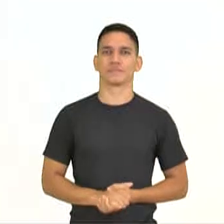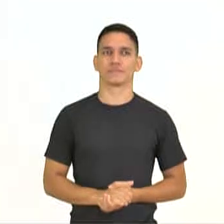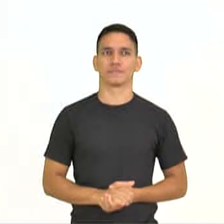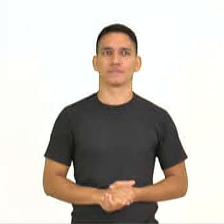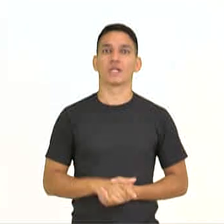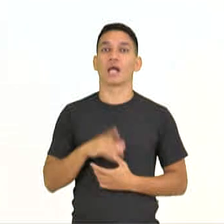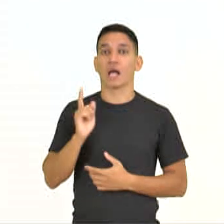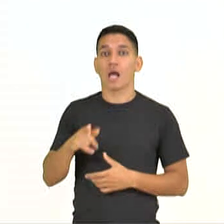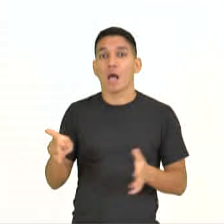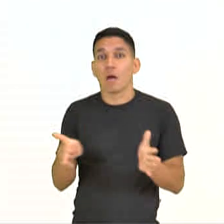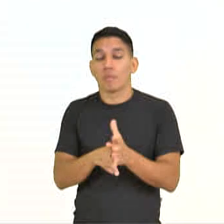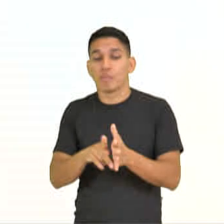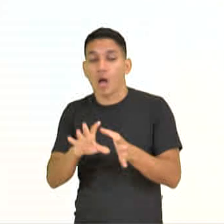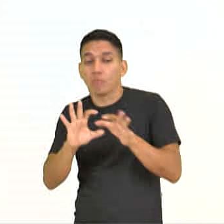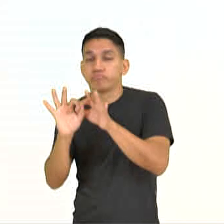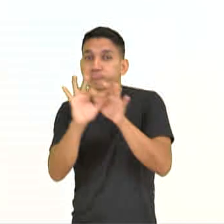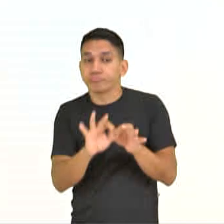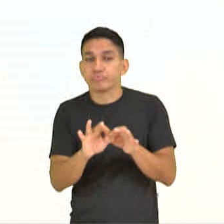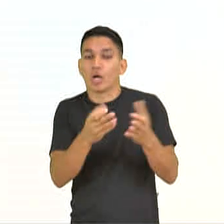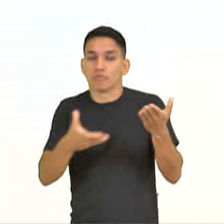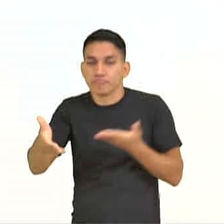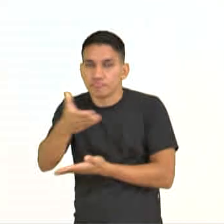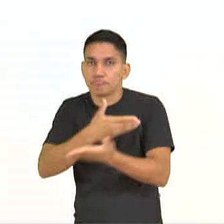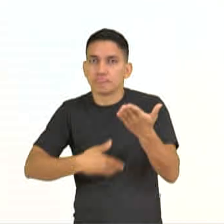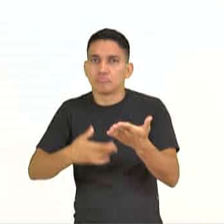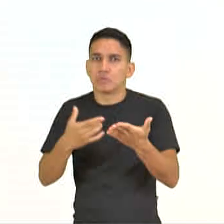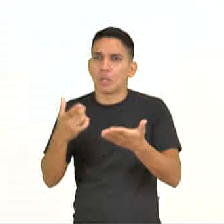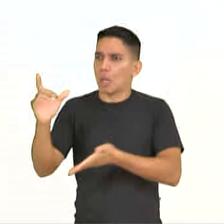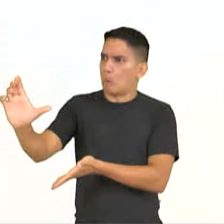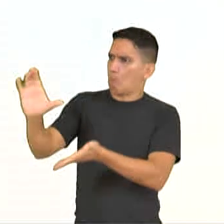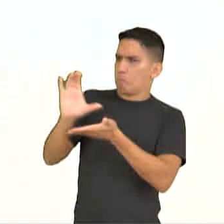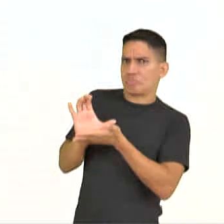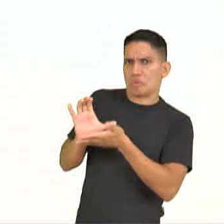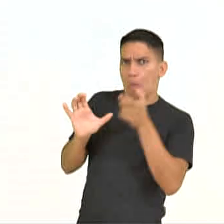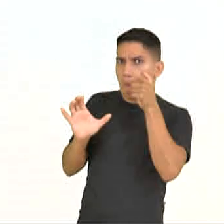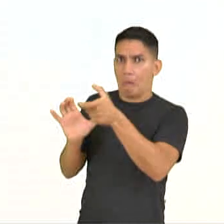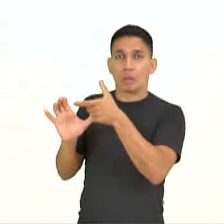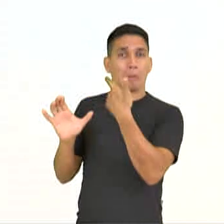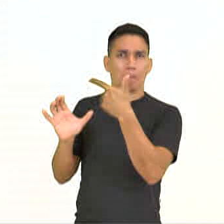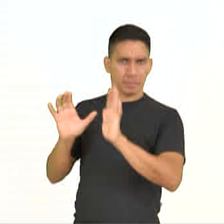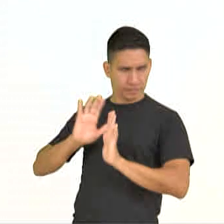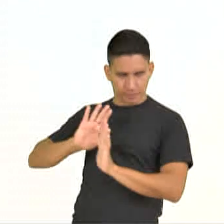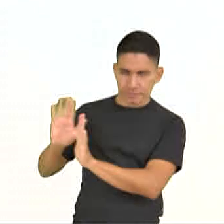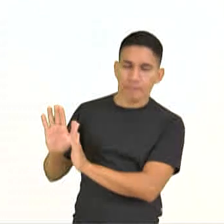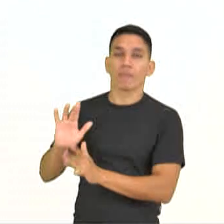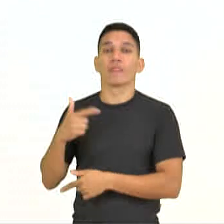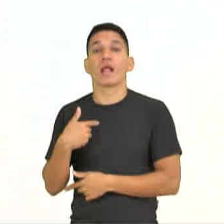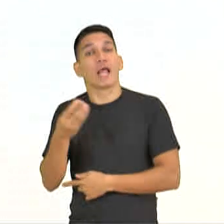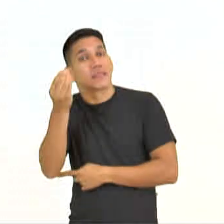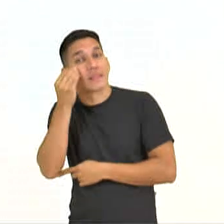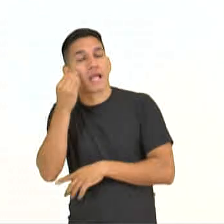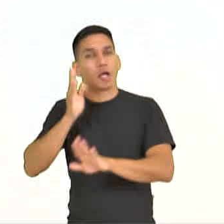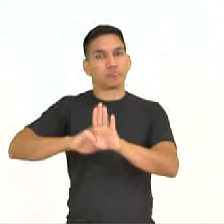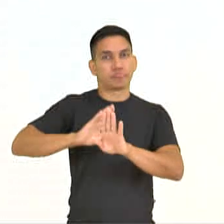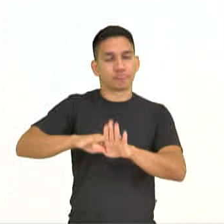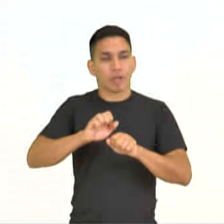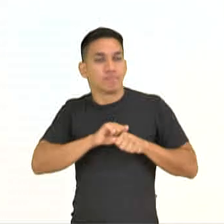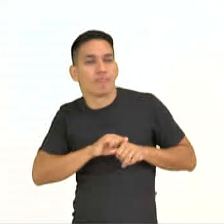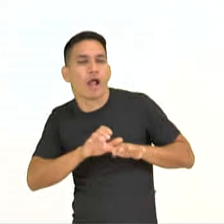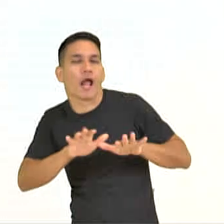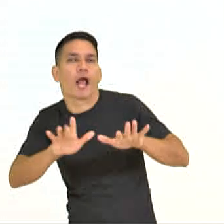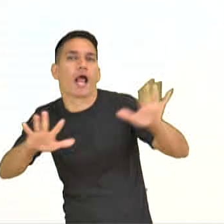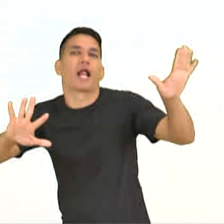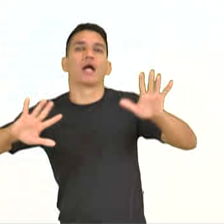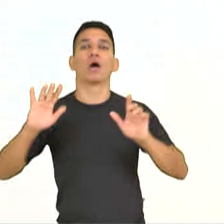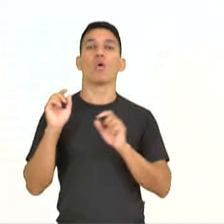São sociedades sem fins lucrativos que buscam divulgar as tradições e o folclore da